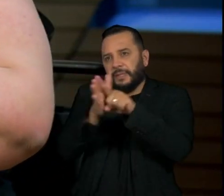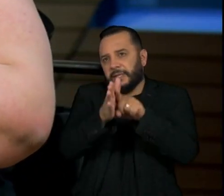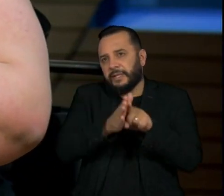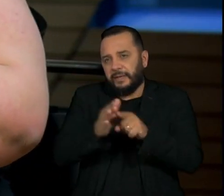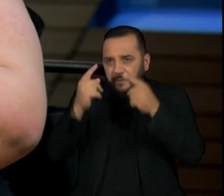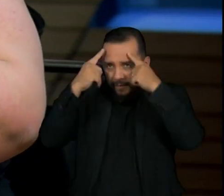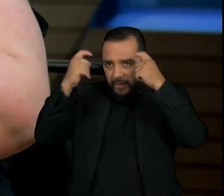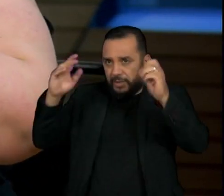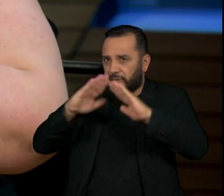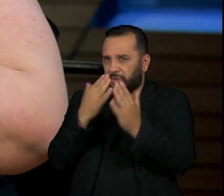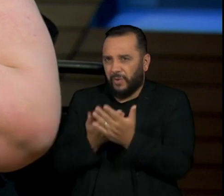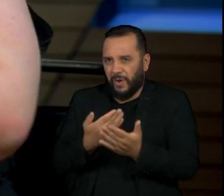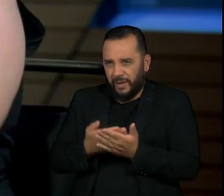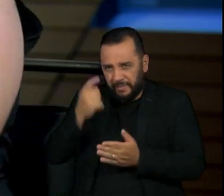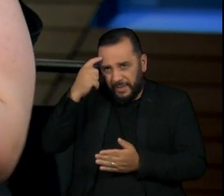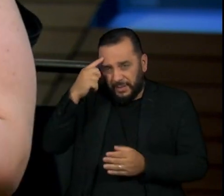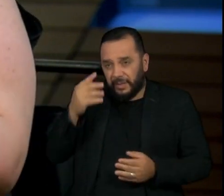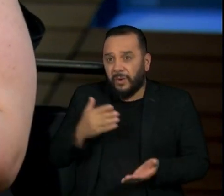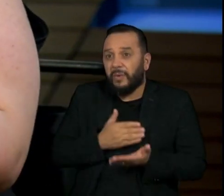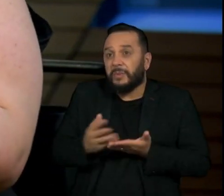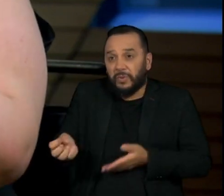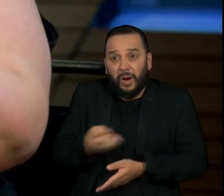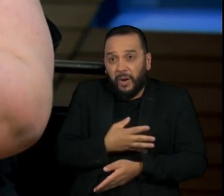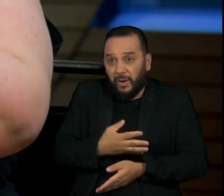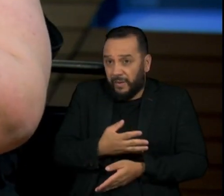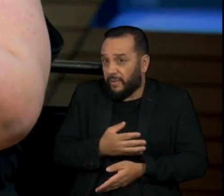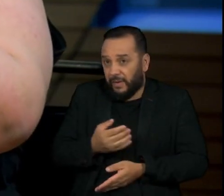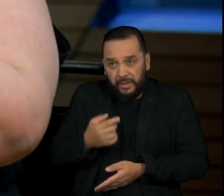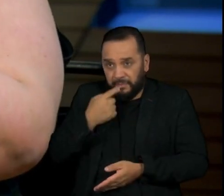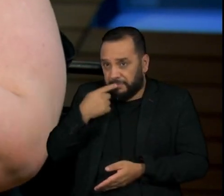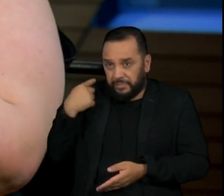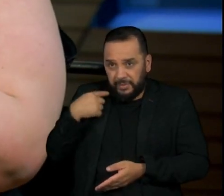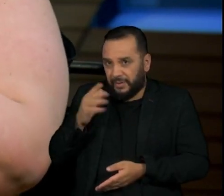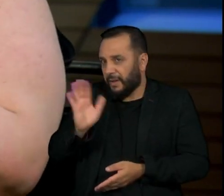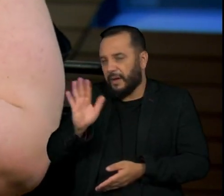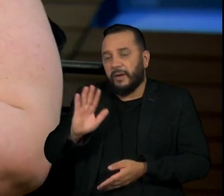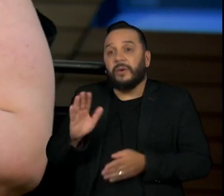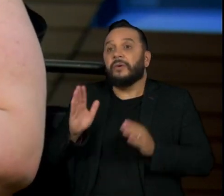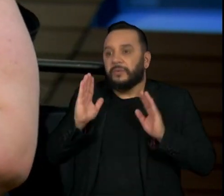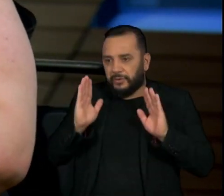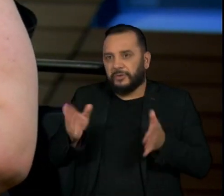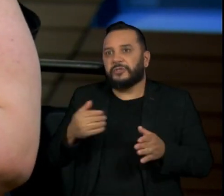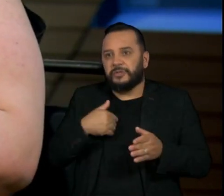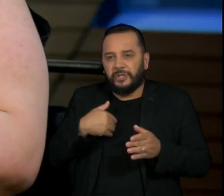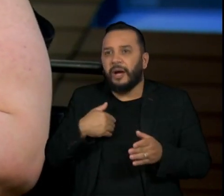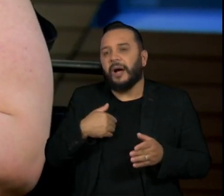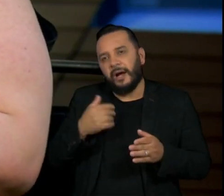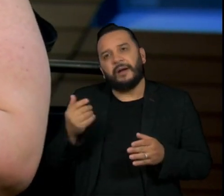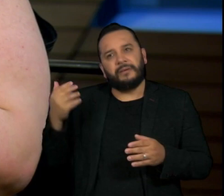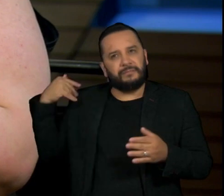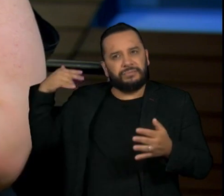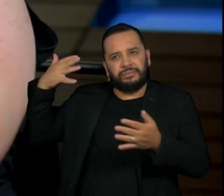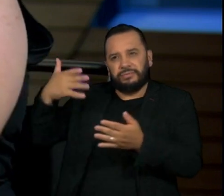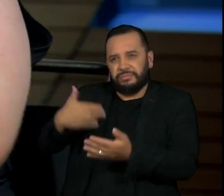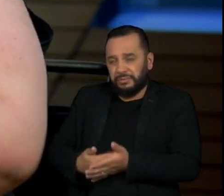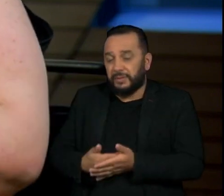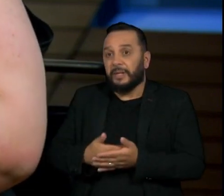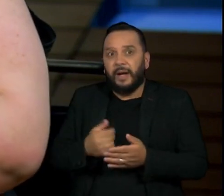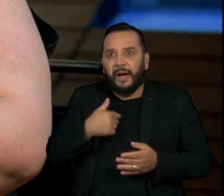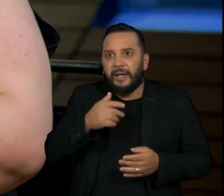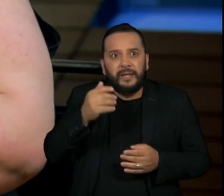na escola, não é? E aí eles descobriram esse ecossistema e começaram a anunciar outros ataques. E